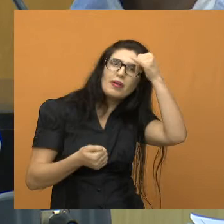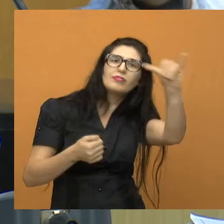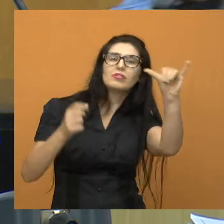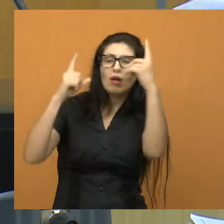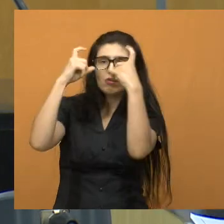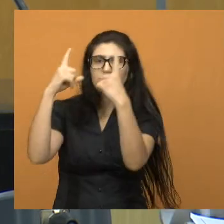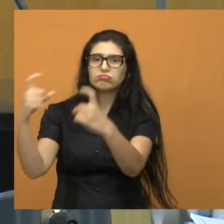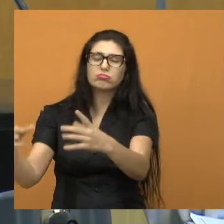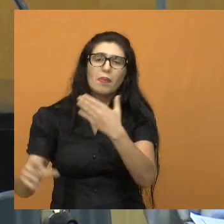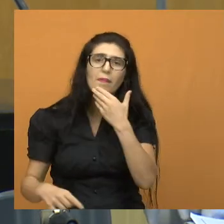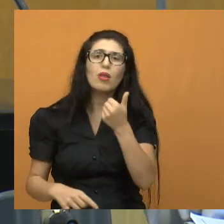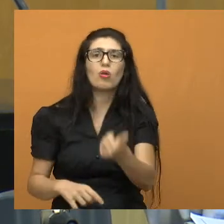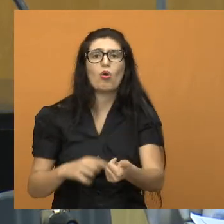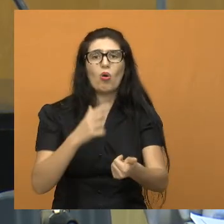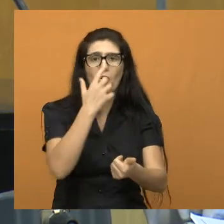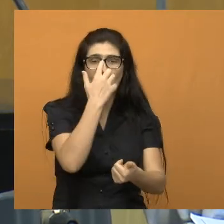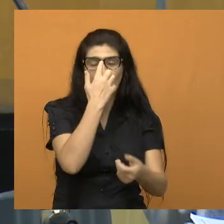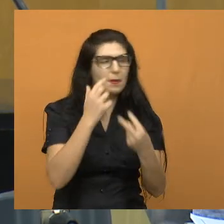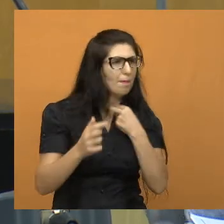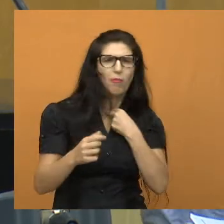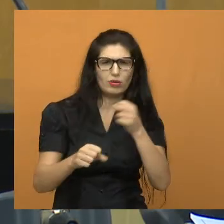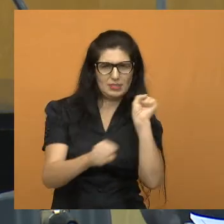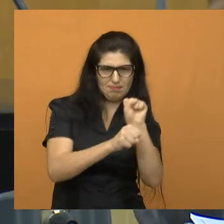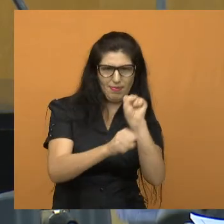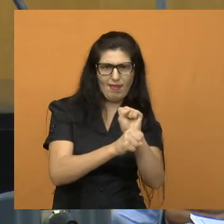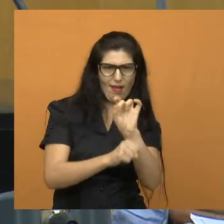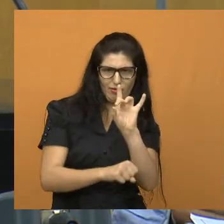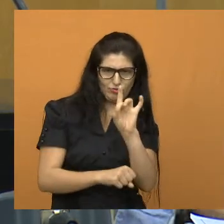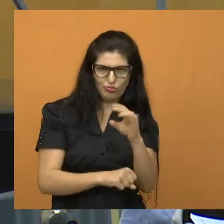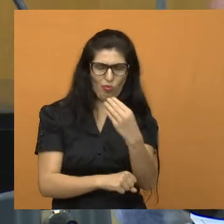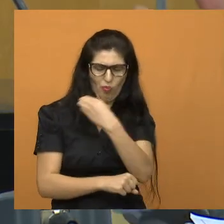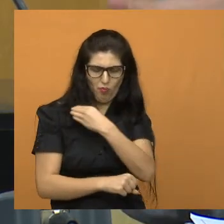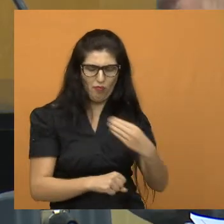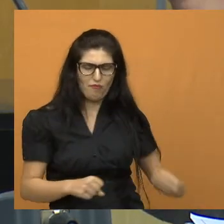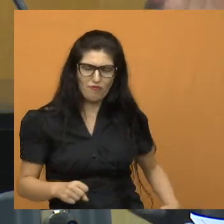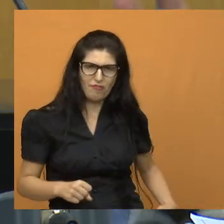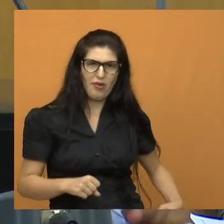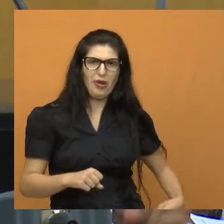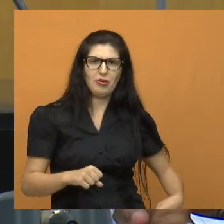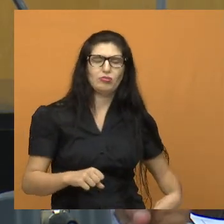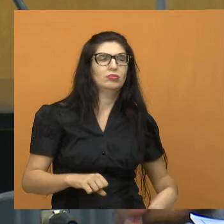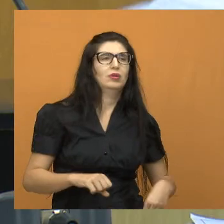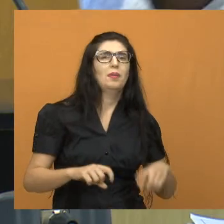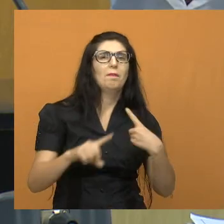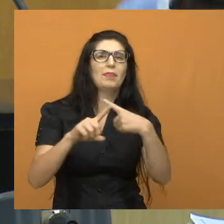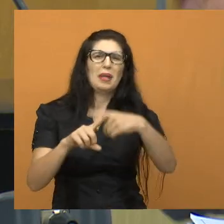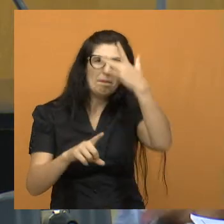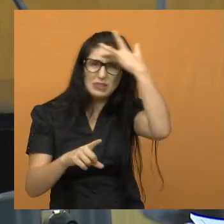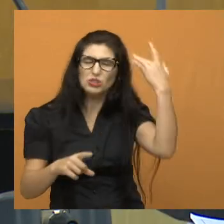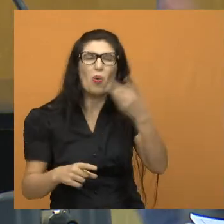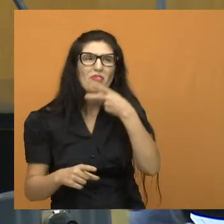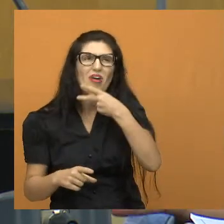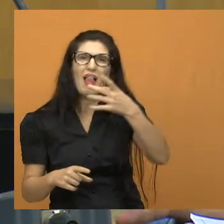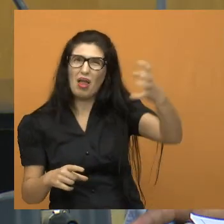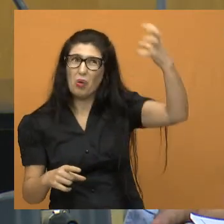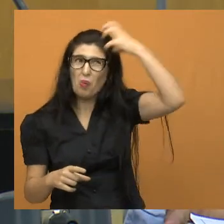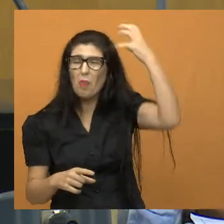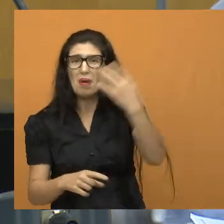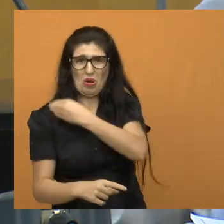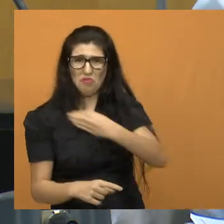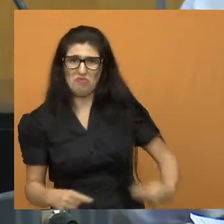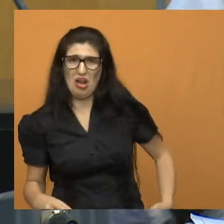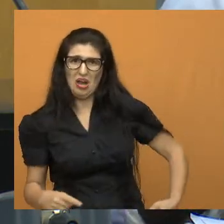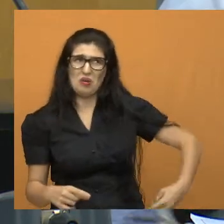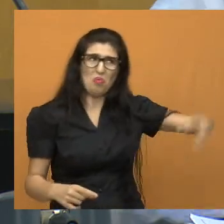só esperar do poder público aquele sistema paternalista, tudo é culpa do governo, tudo o governo, nós temos que fazer a nossa,